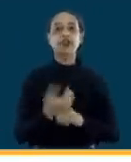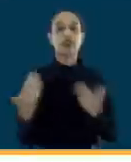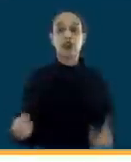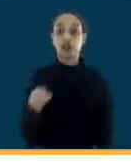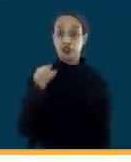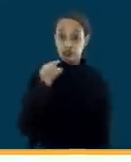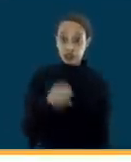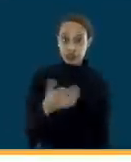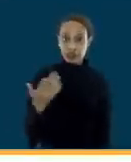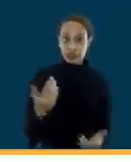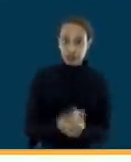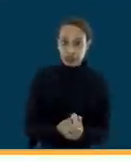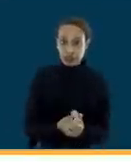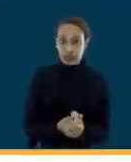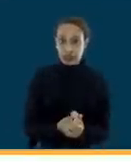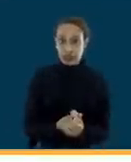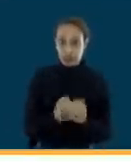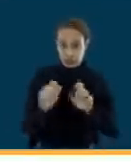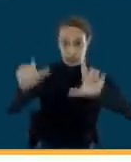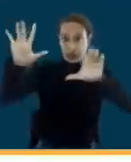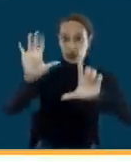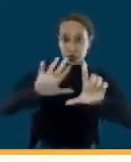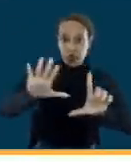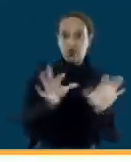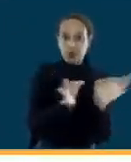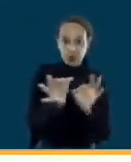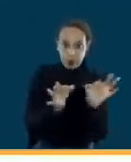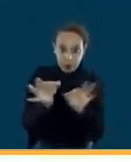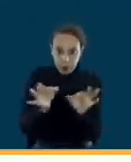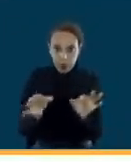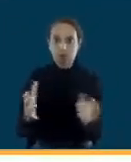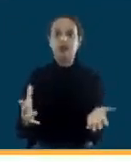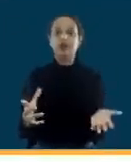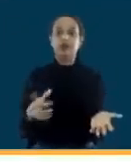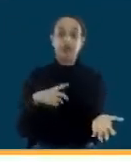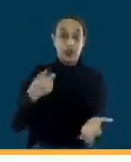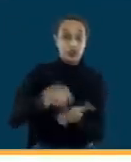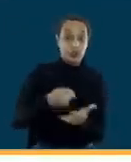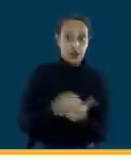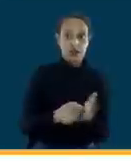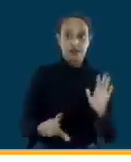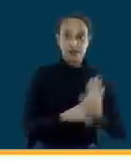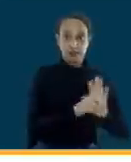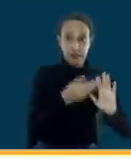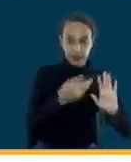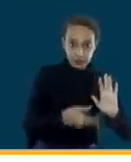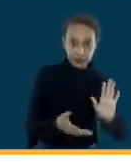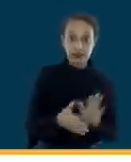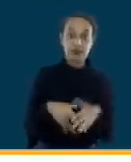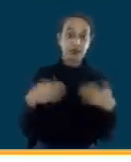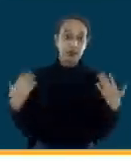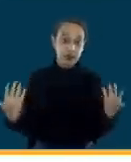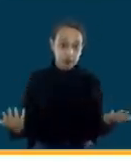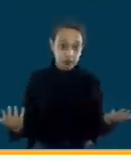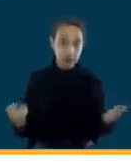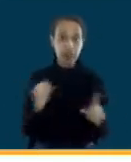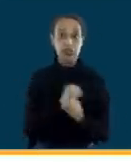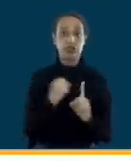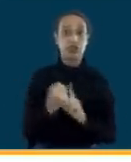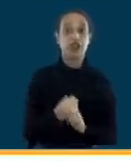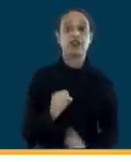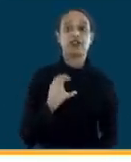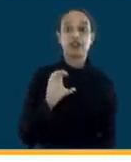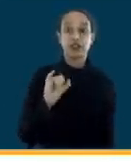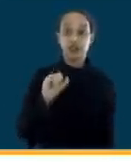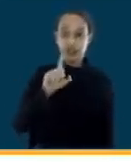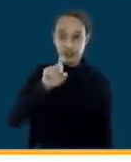sua publicação publicada, a programação publicada, que é uma exigência da Lei Aldir Blanc, a sociedade civil vai enxergar, não só